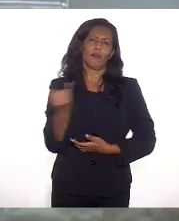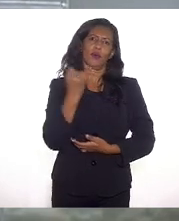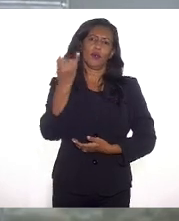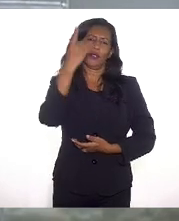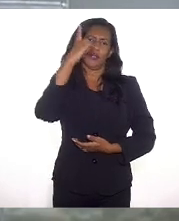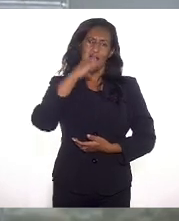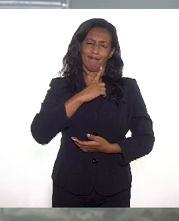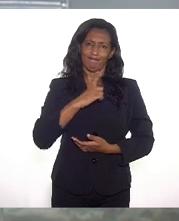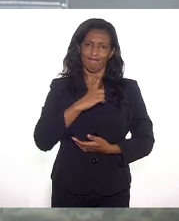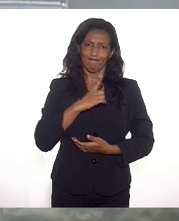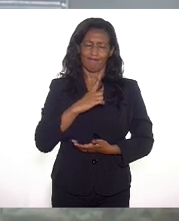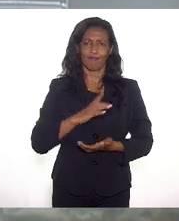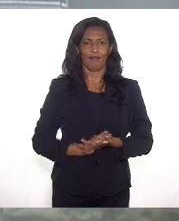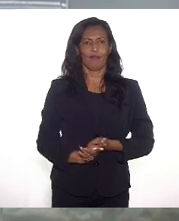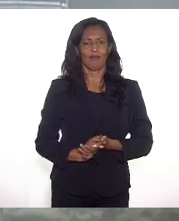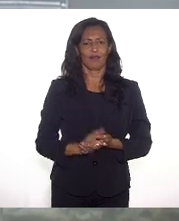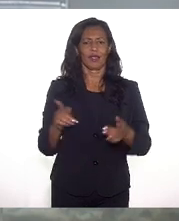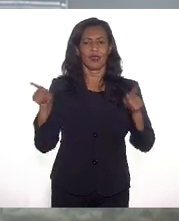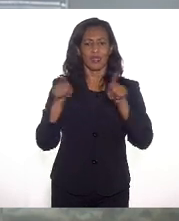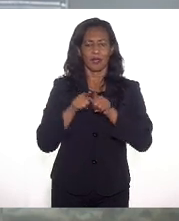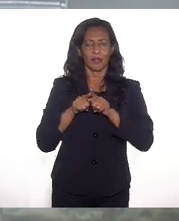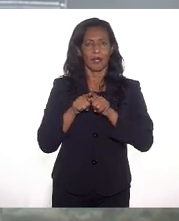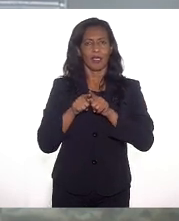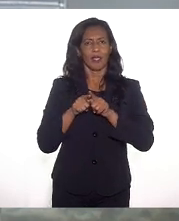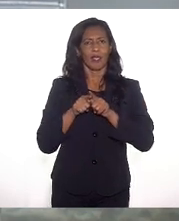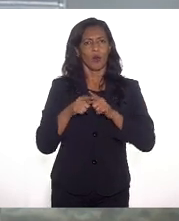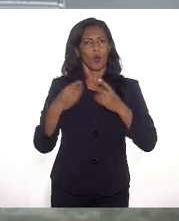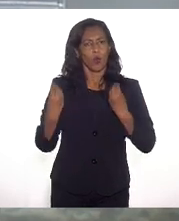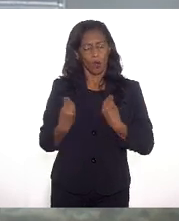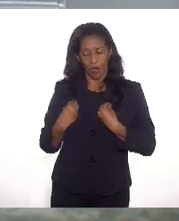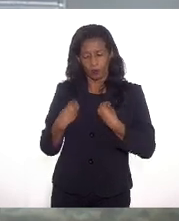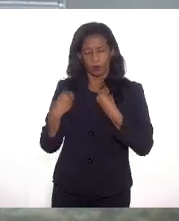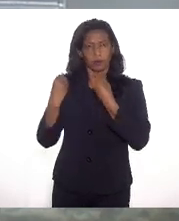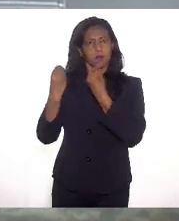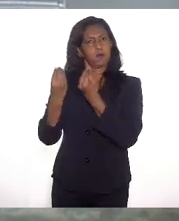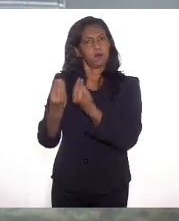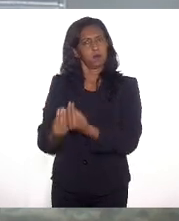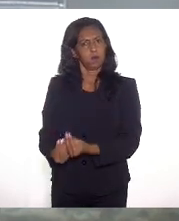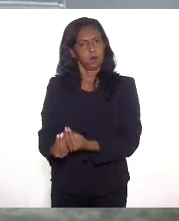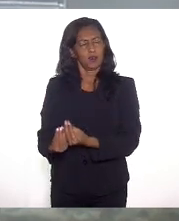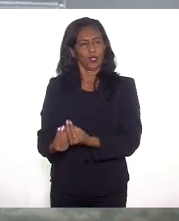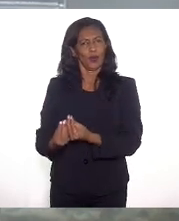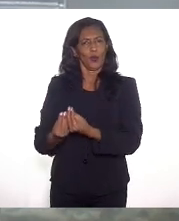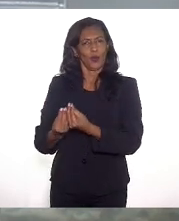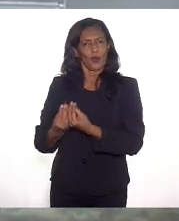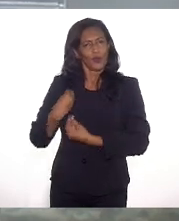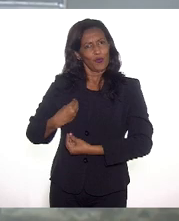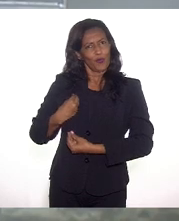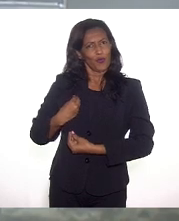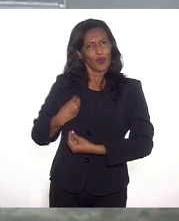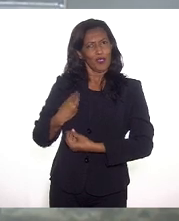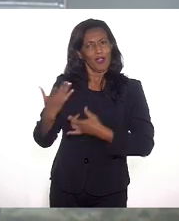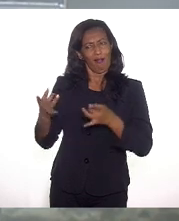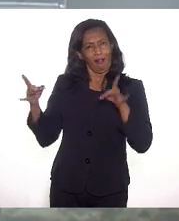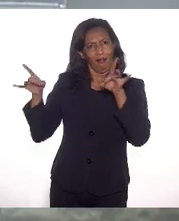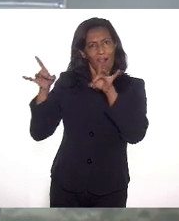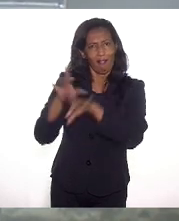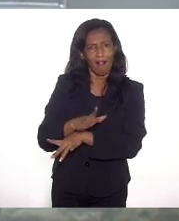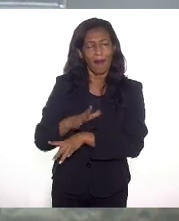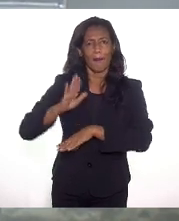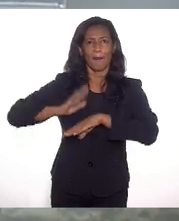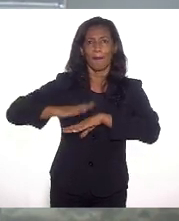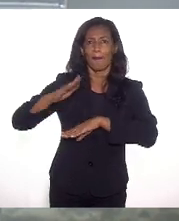e, inclusive, colocaram o seu time à disposição. A gente vai ver ali mais